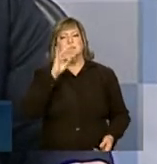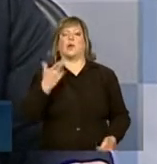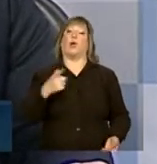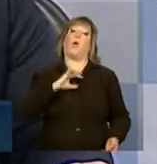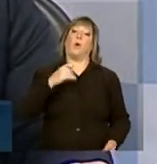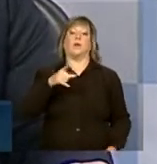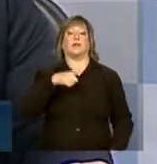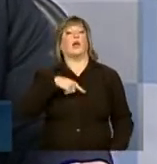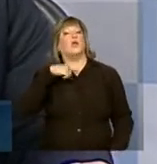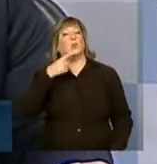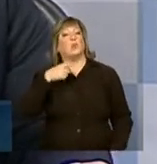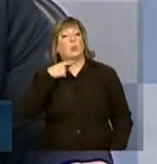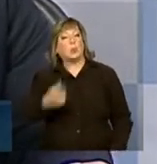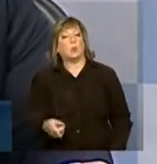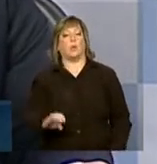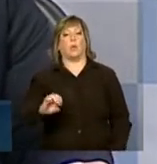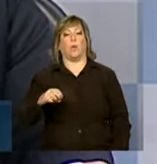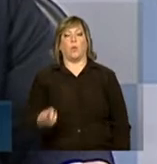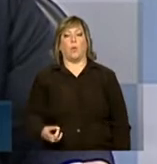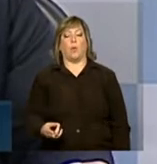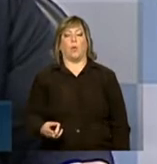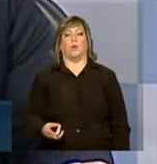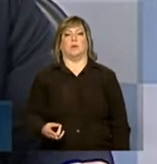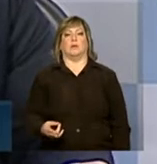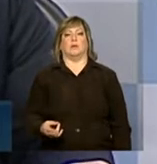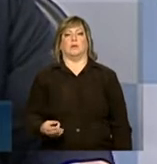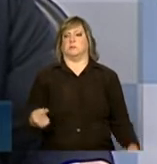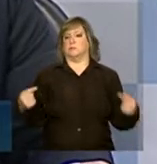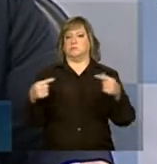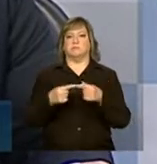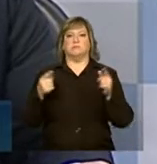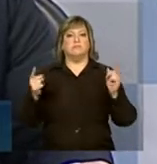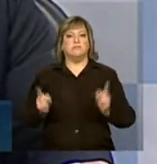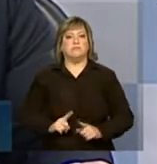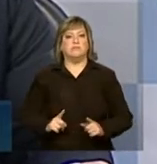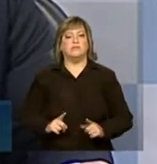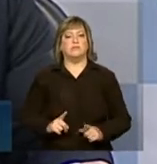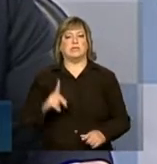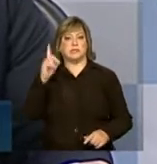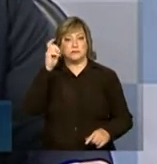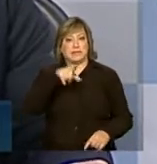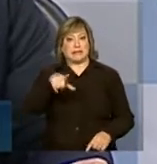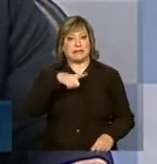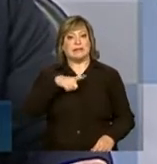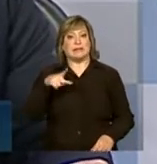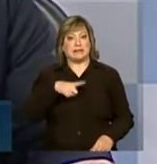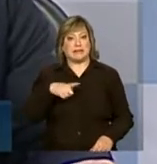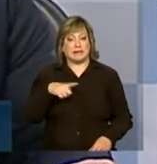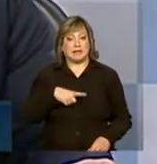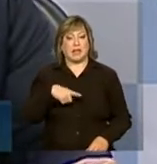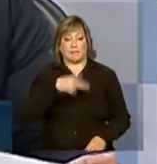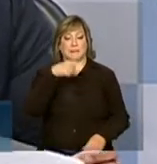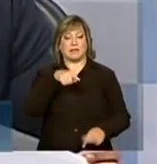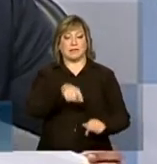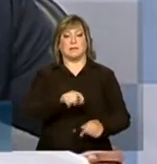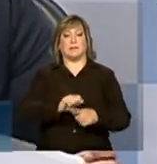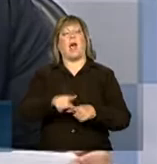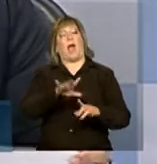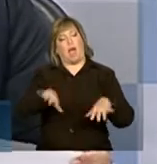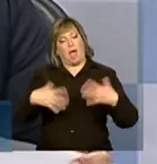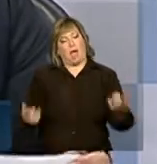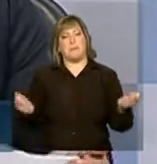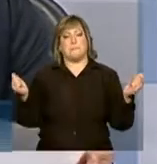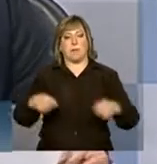ou caso persistam algum desacordo, né, entre aquilo que era a aspiração do consumidor, pode